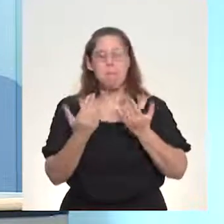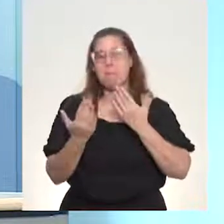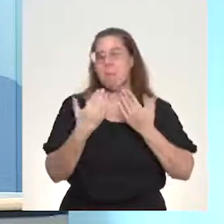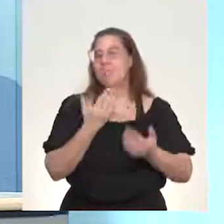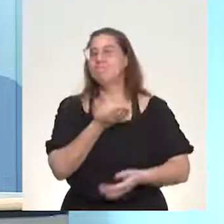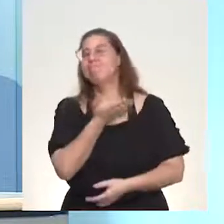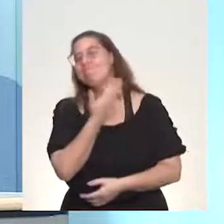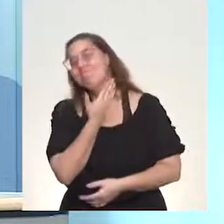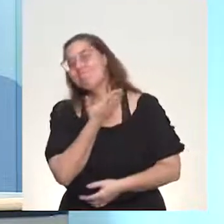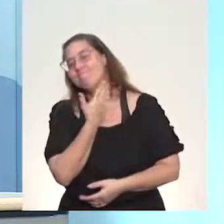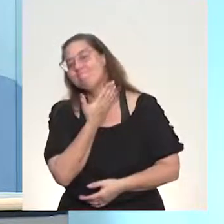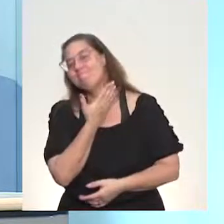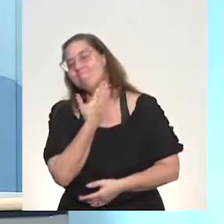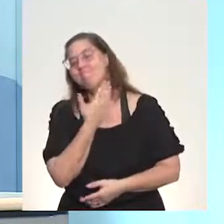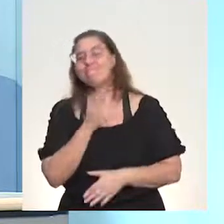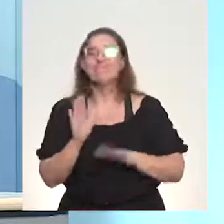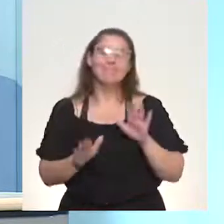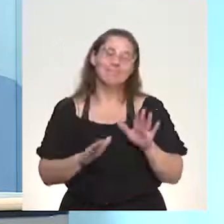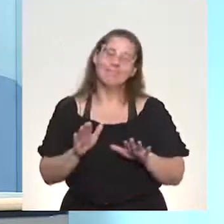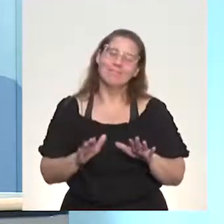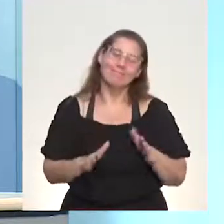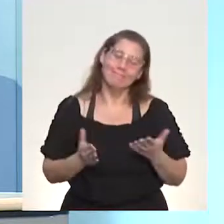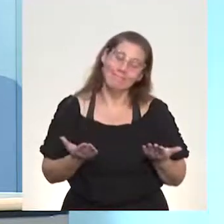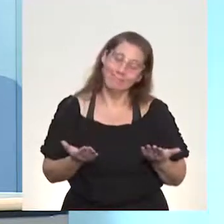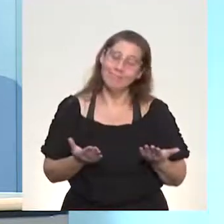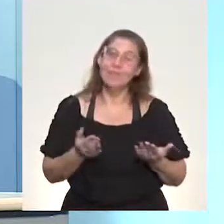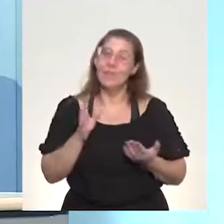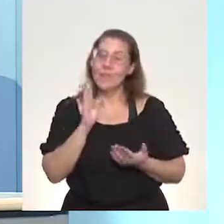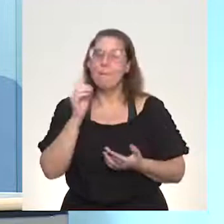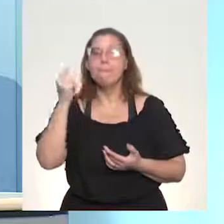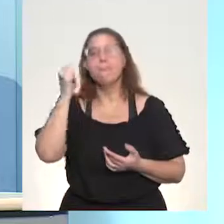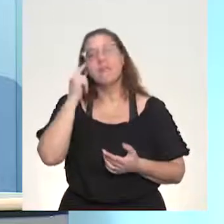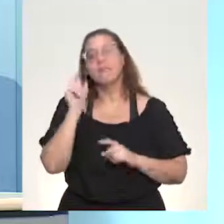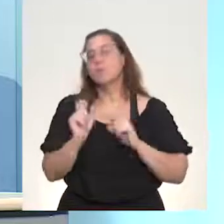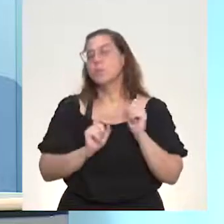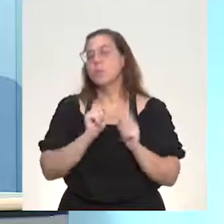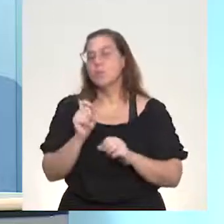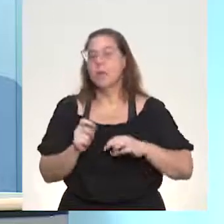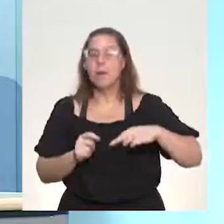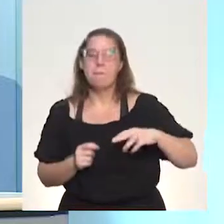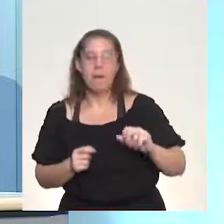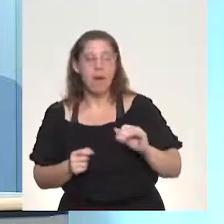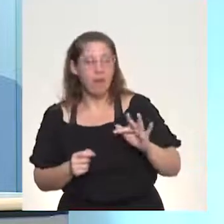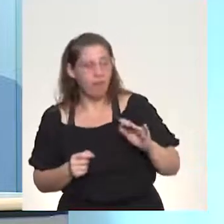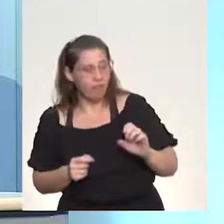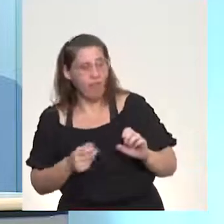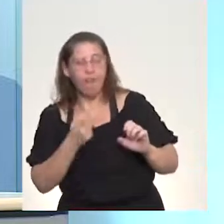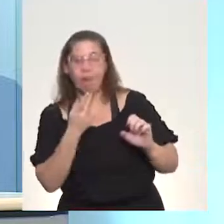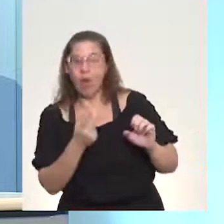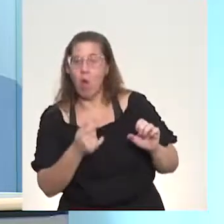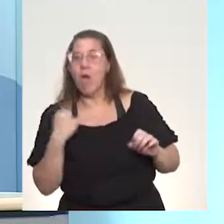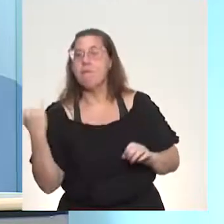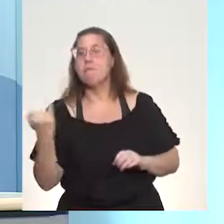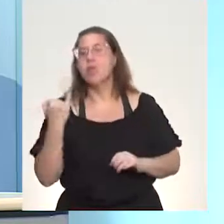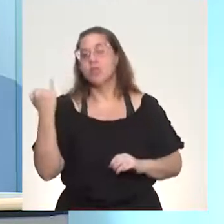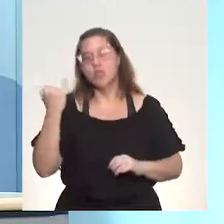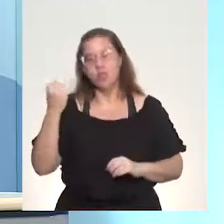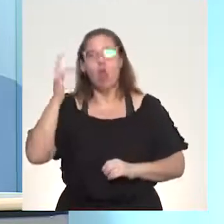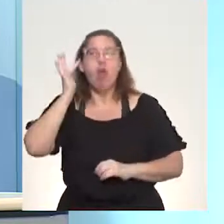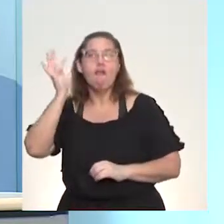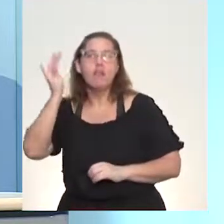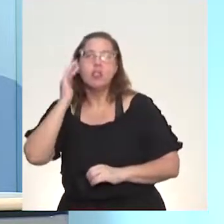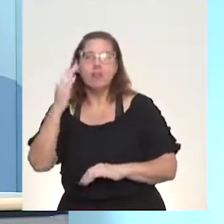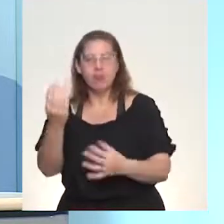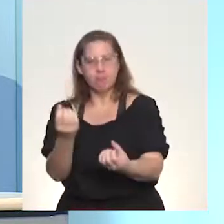tenho oportunidade de ter com vocês. Então, pensando no que a Mafê falou, uma das coisas importantes que a filosofia